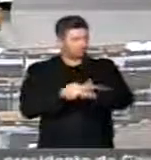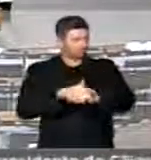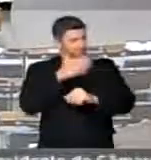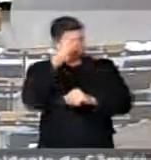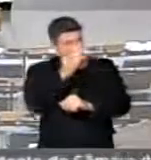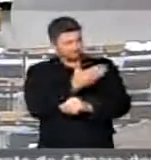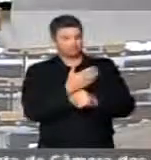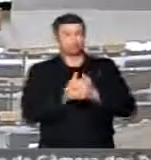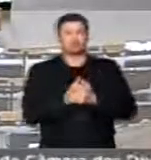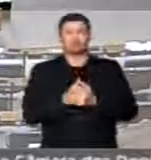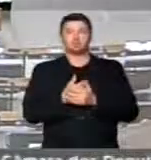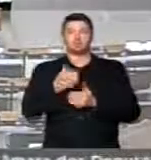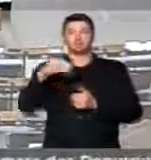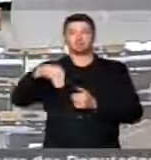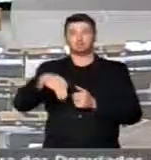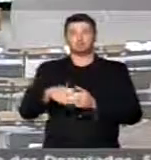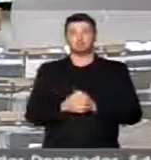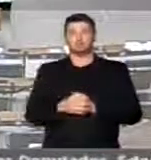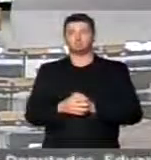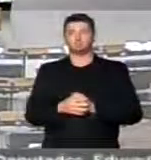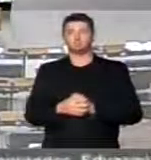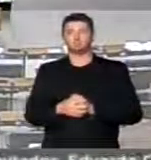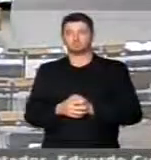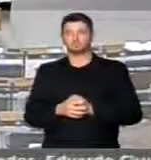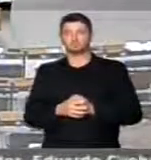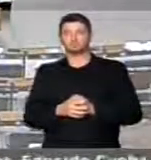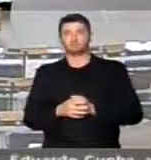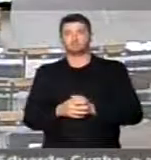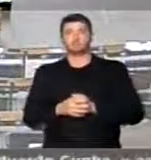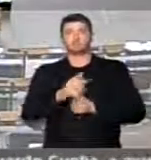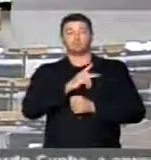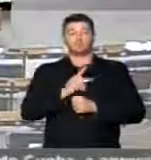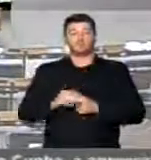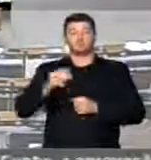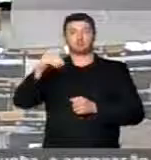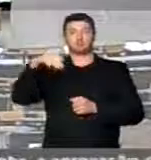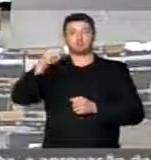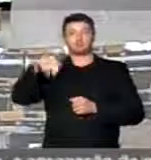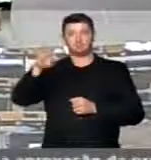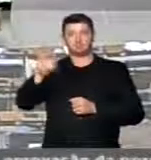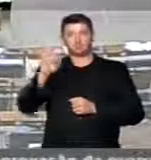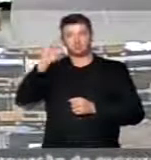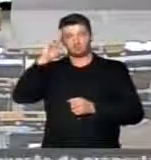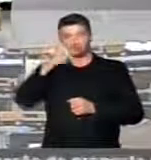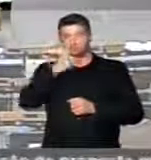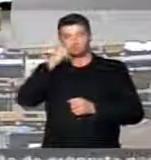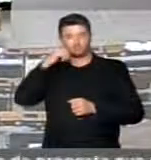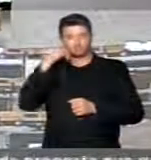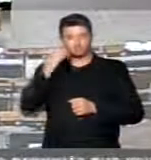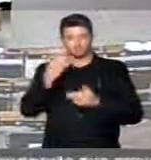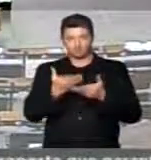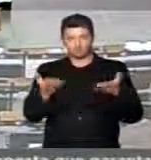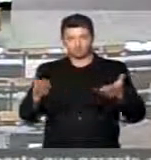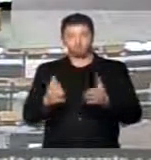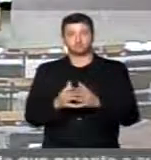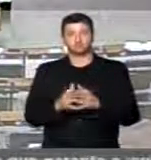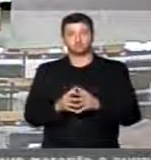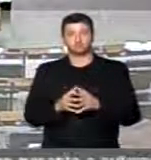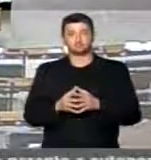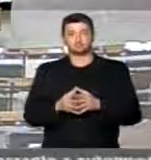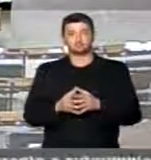Presidência, 3 minutos. Que agradeço, senhor presidente, deputado Manato, senhores deputados.